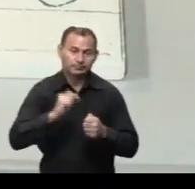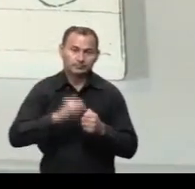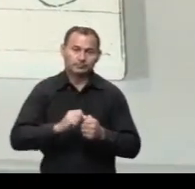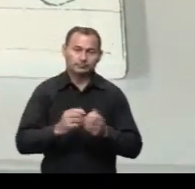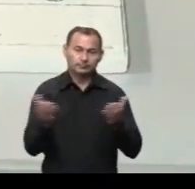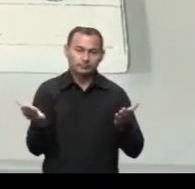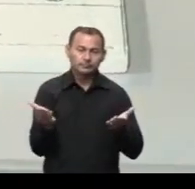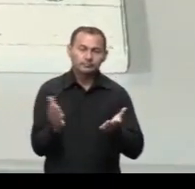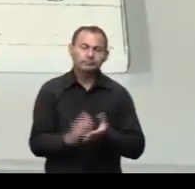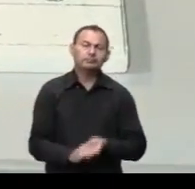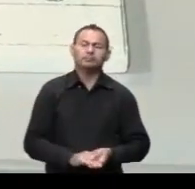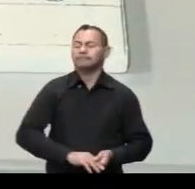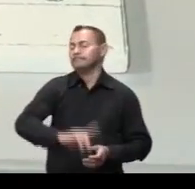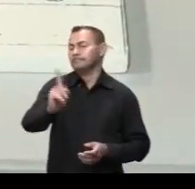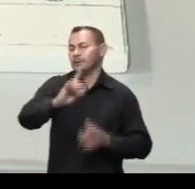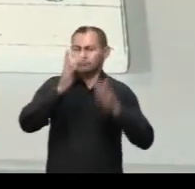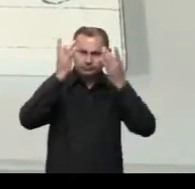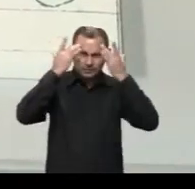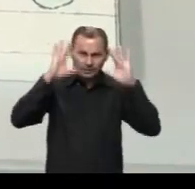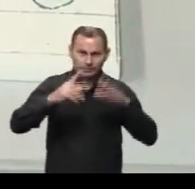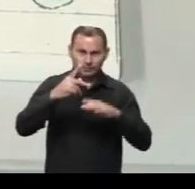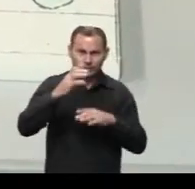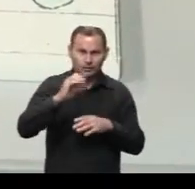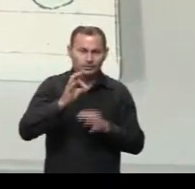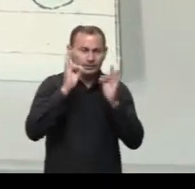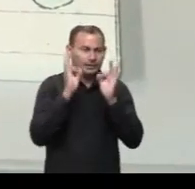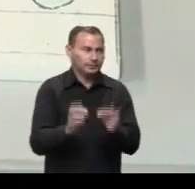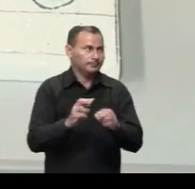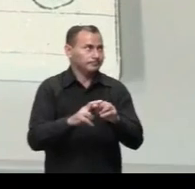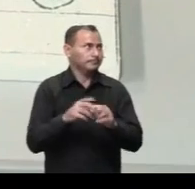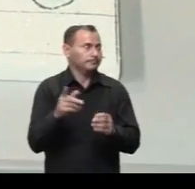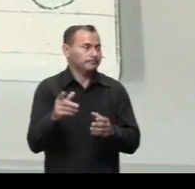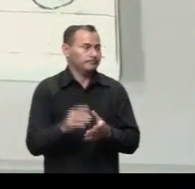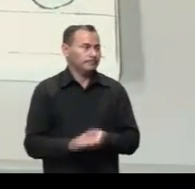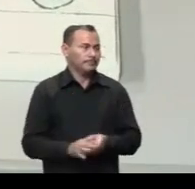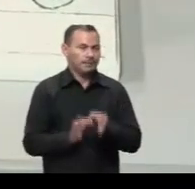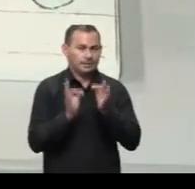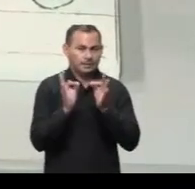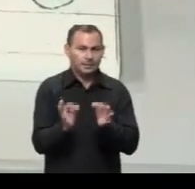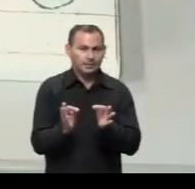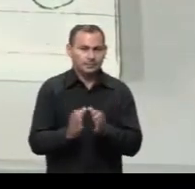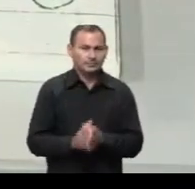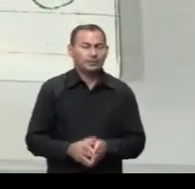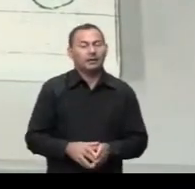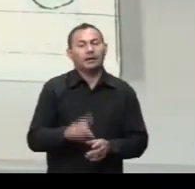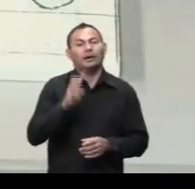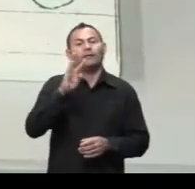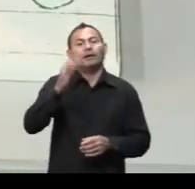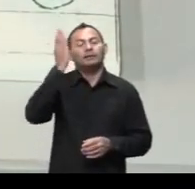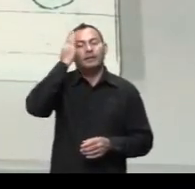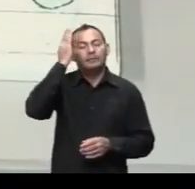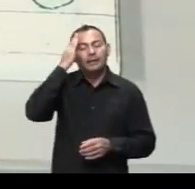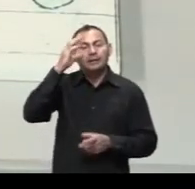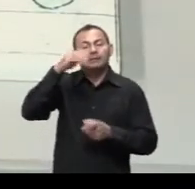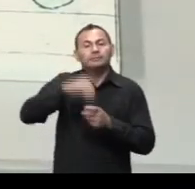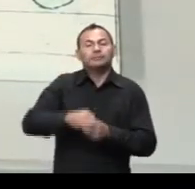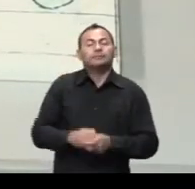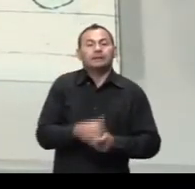fazendo, aluno, você não vai saber que esse ponto é aqui certinho. Certo? Então, você vai saber que ele